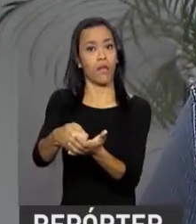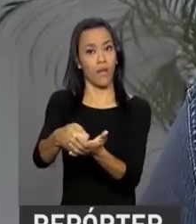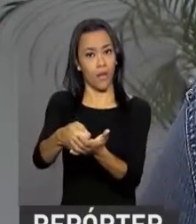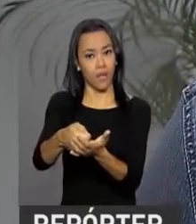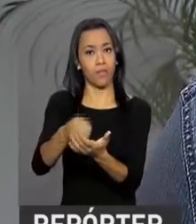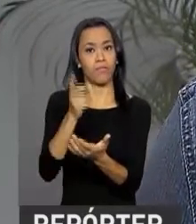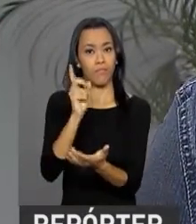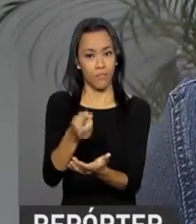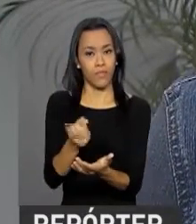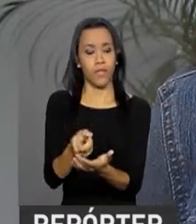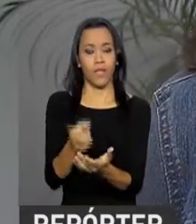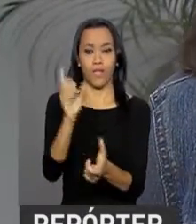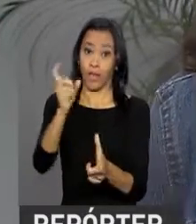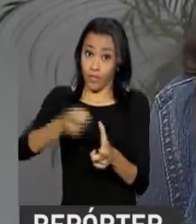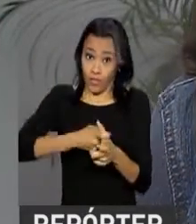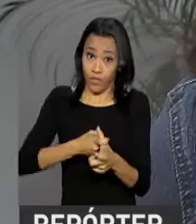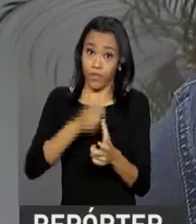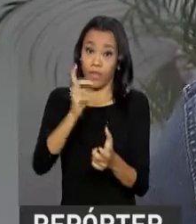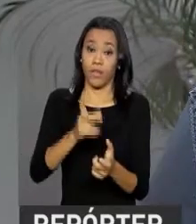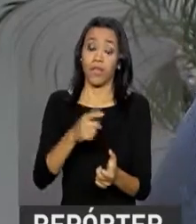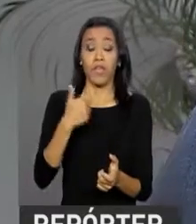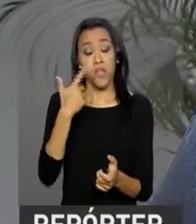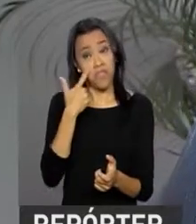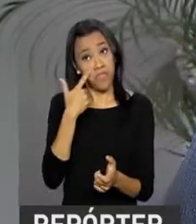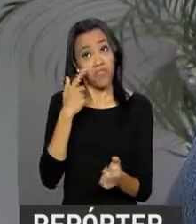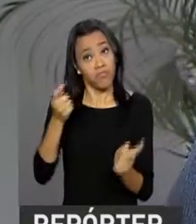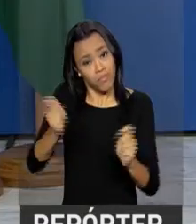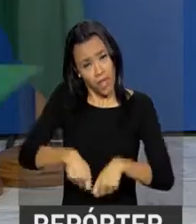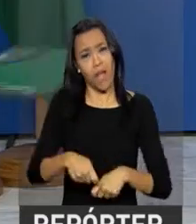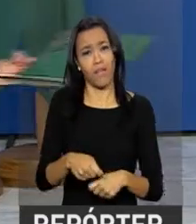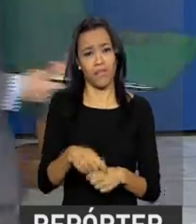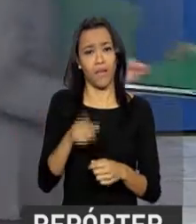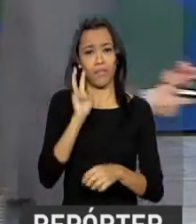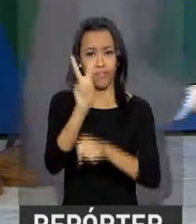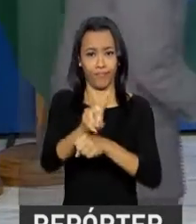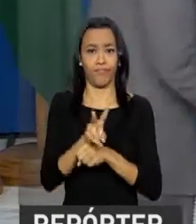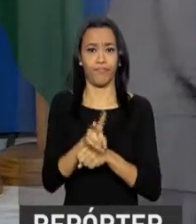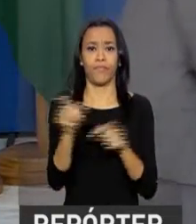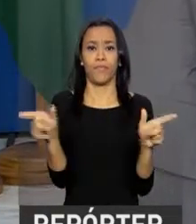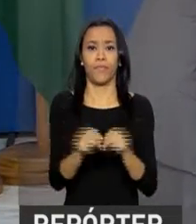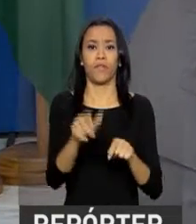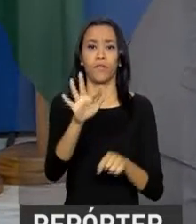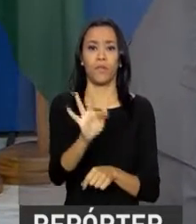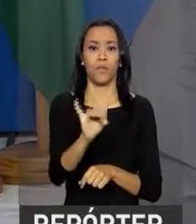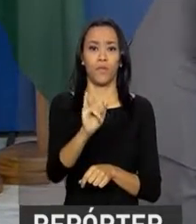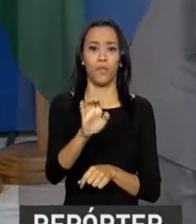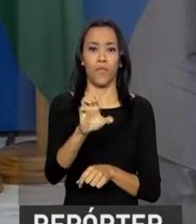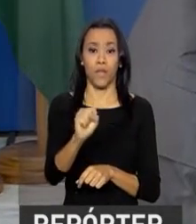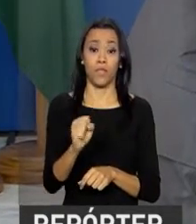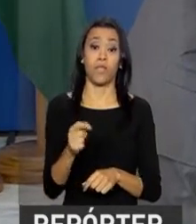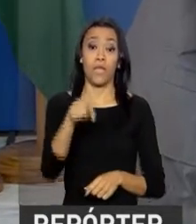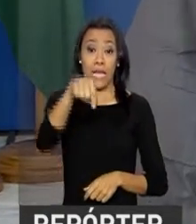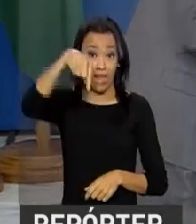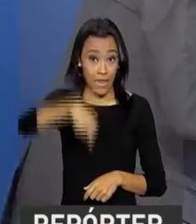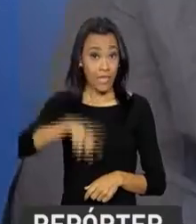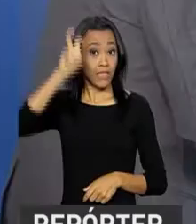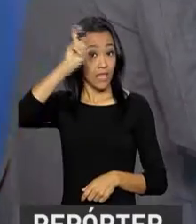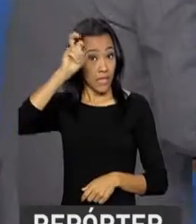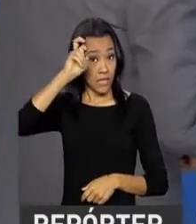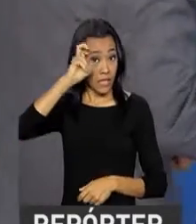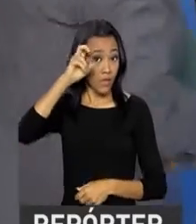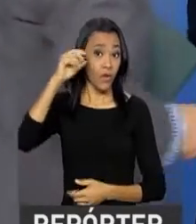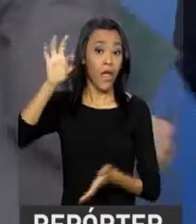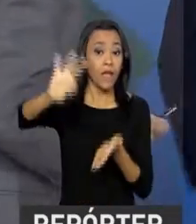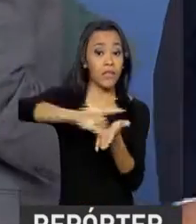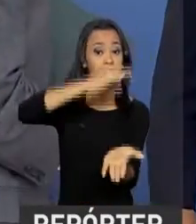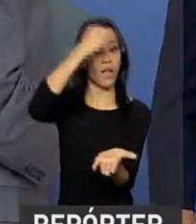vez, assim, quitar a dívida, então acabei vendo que ele é bem vantajoso. Uma portaria assinada nesta quinta-feira no Palácio do Planalto vai permitir